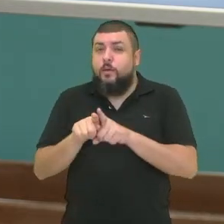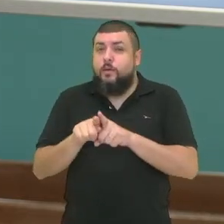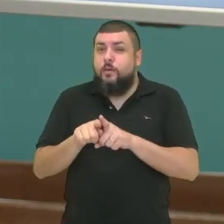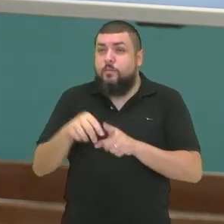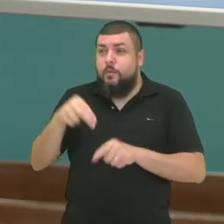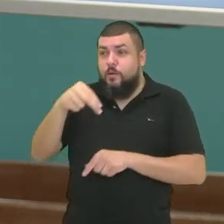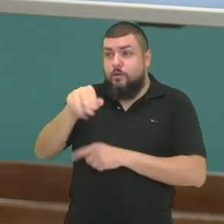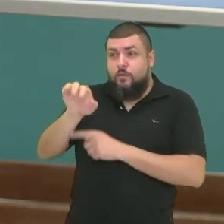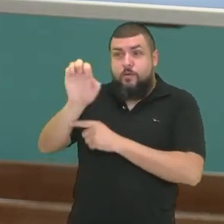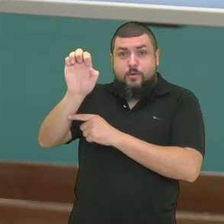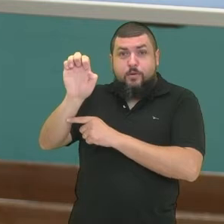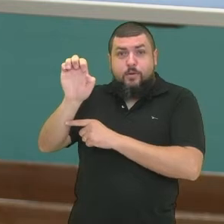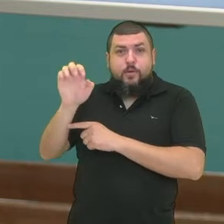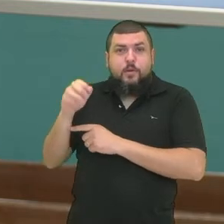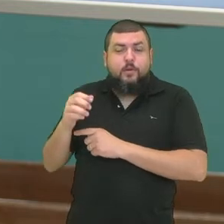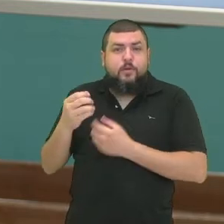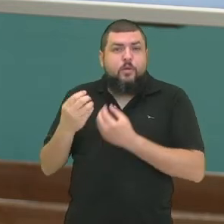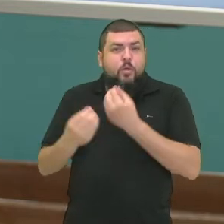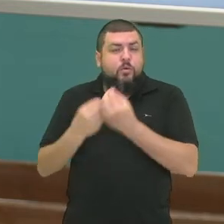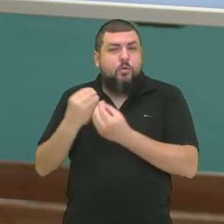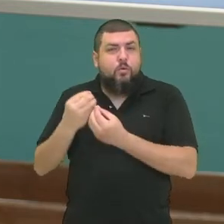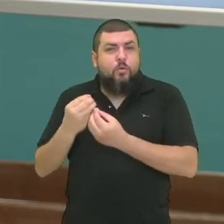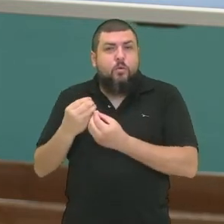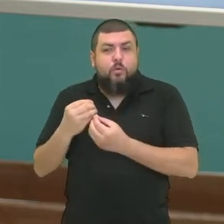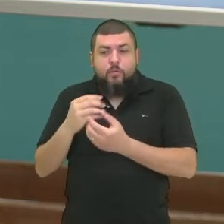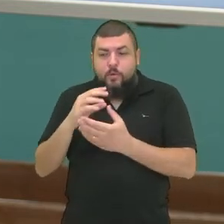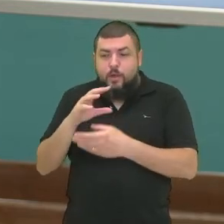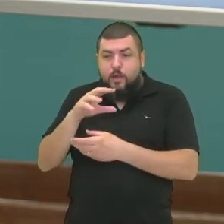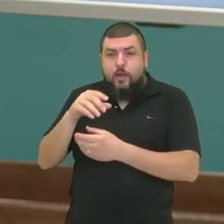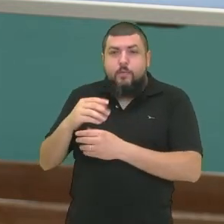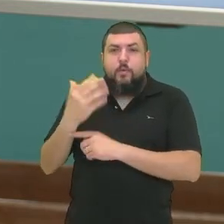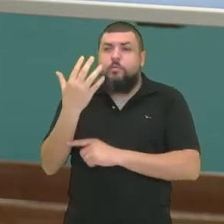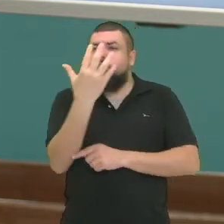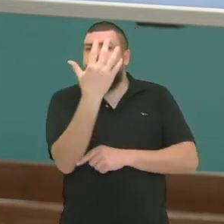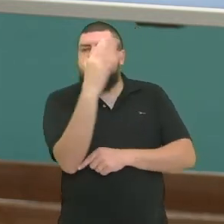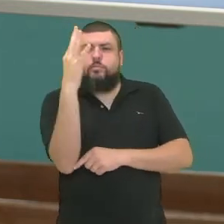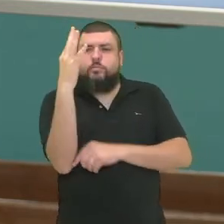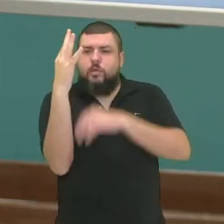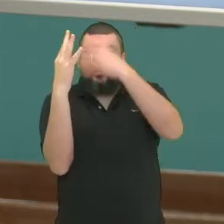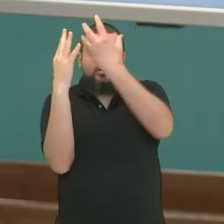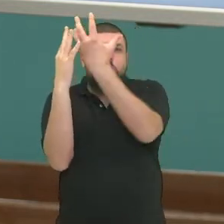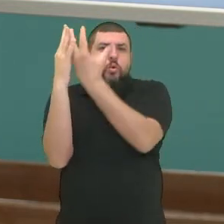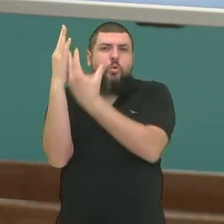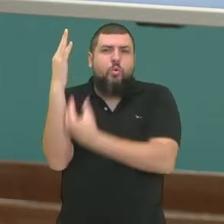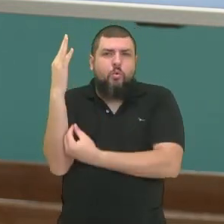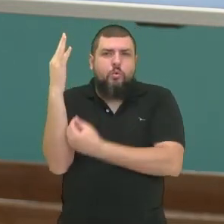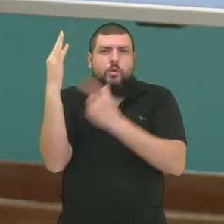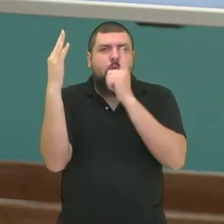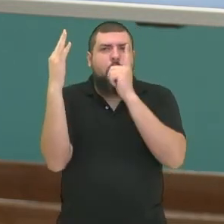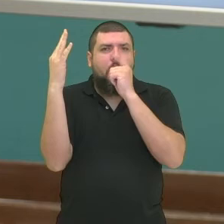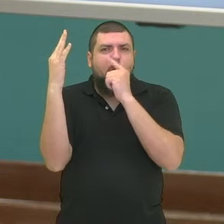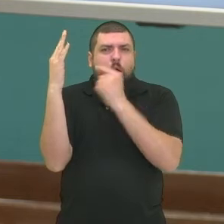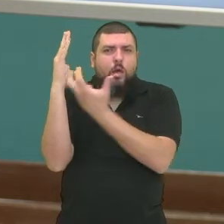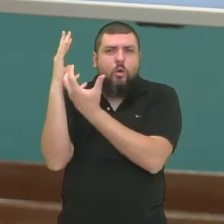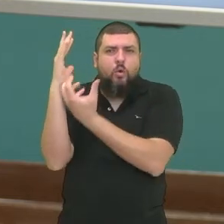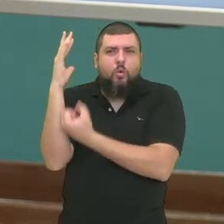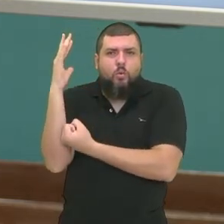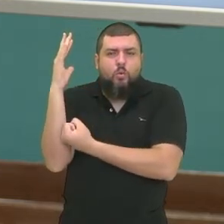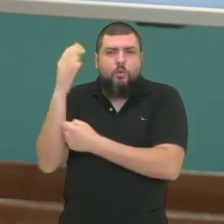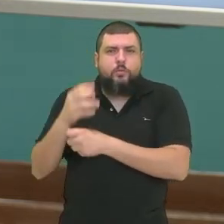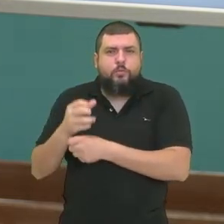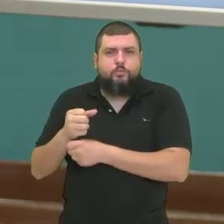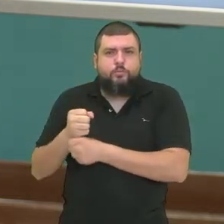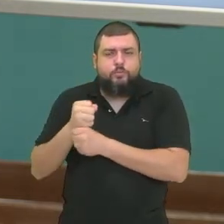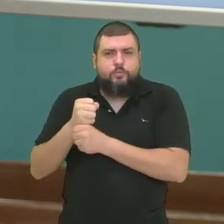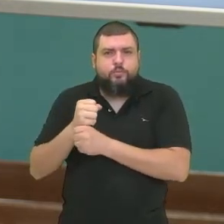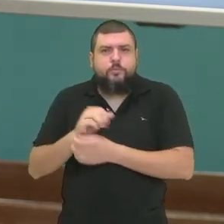guardar as folhas, a água dentro de si, né, os cactos e tudo mais, que são xerófitas, ok? Então tem